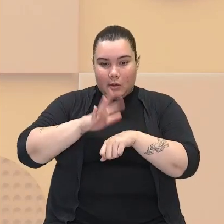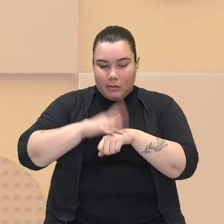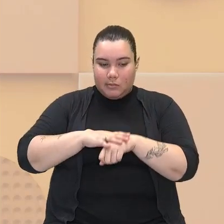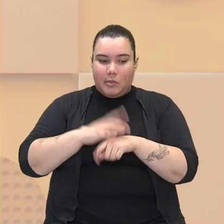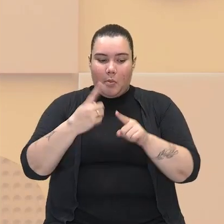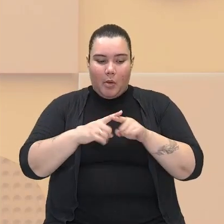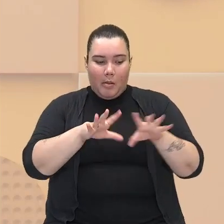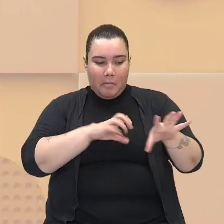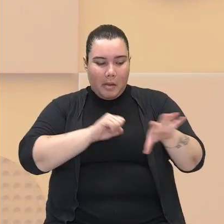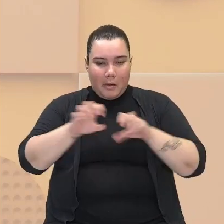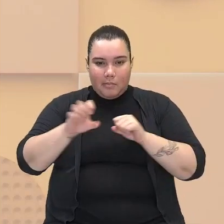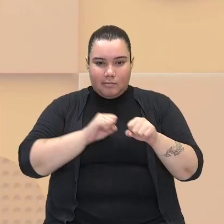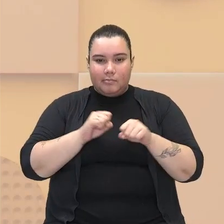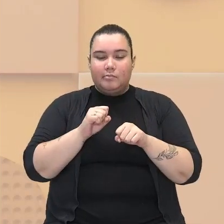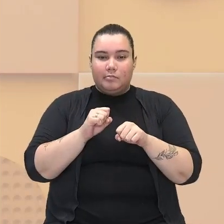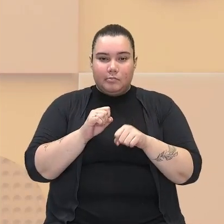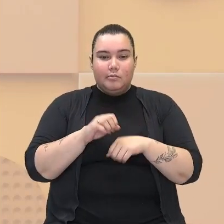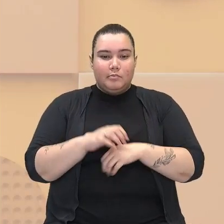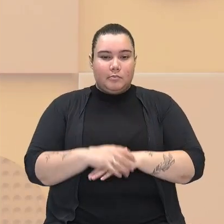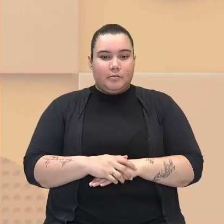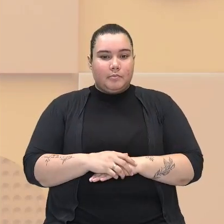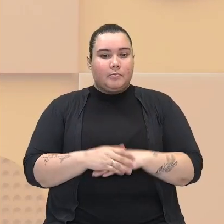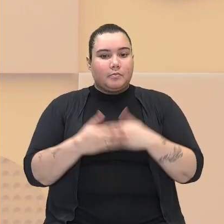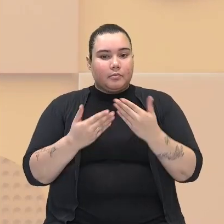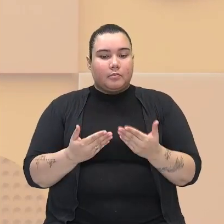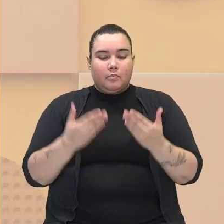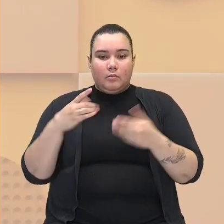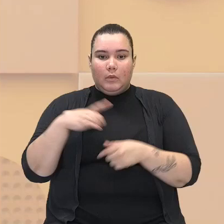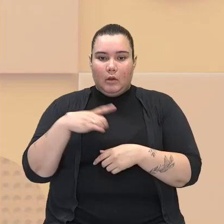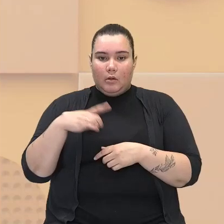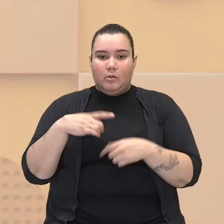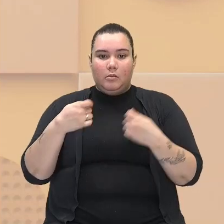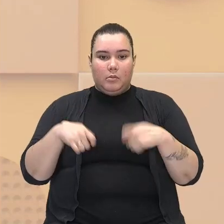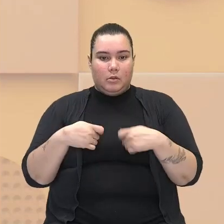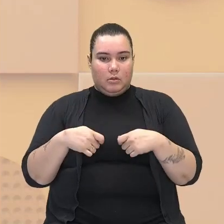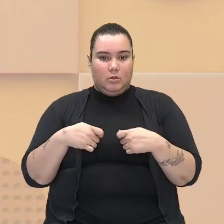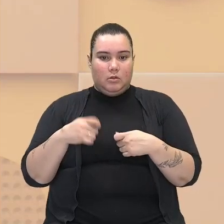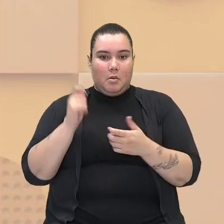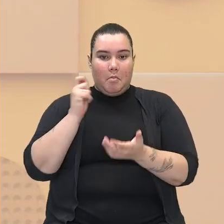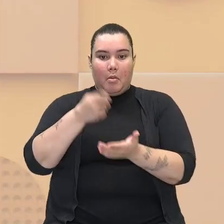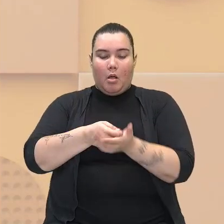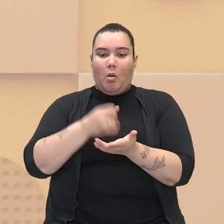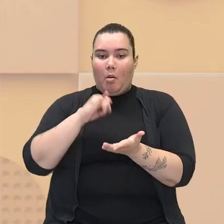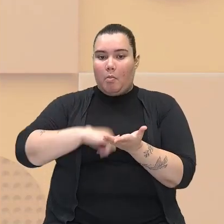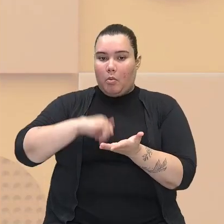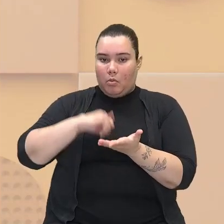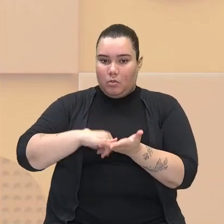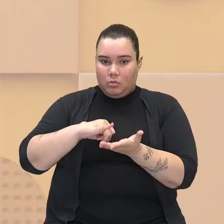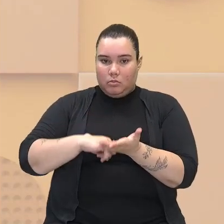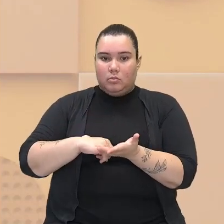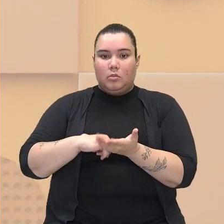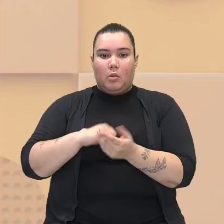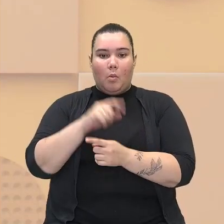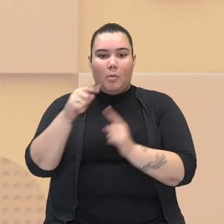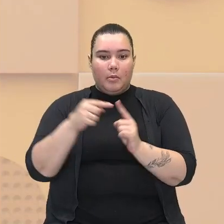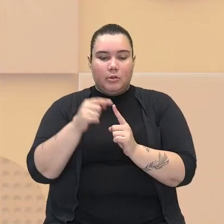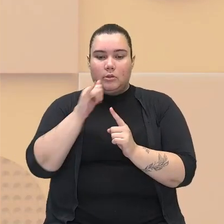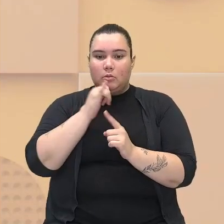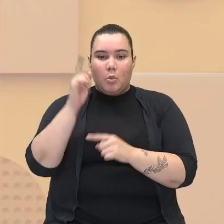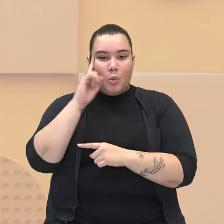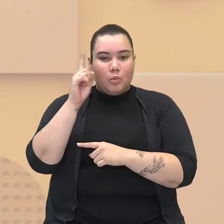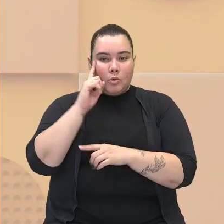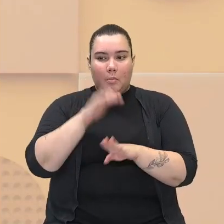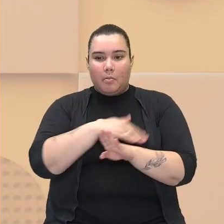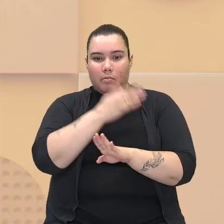desse trabalho extenuante, e eles tinham que pagar, tinham uma taxa, eles tinham ali uma meta para cumprir